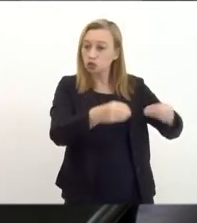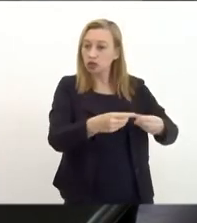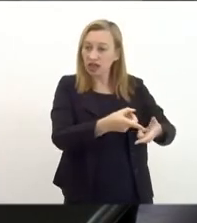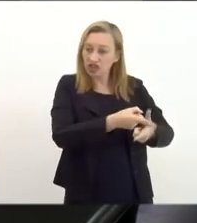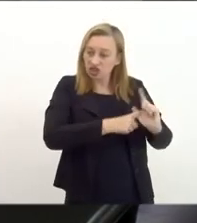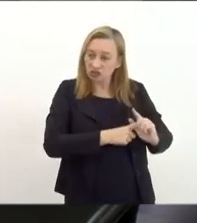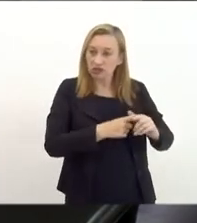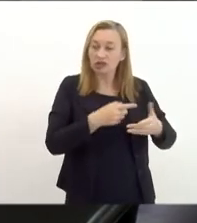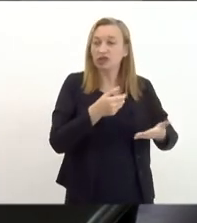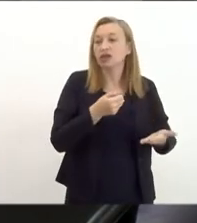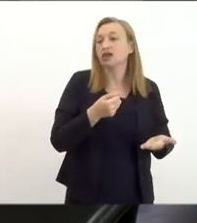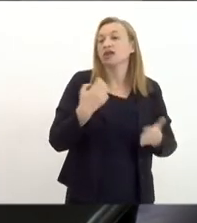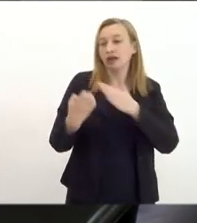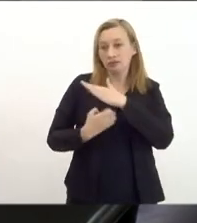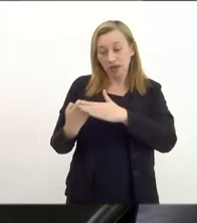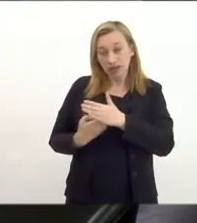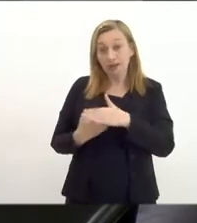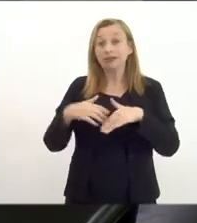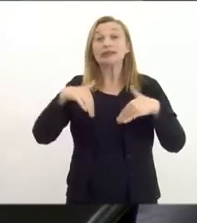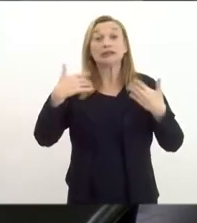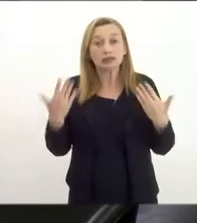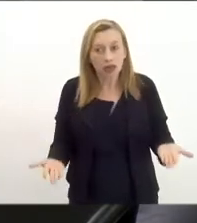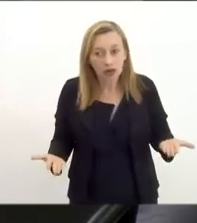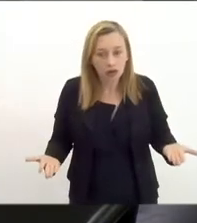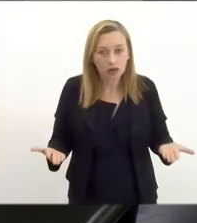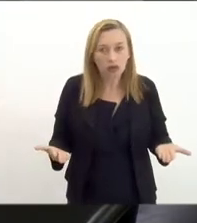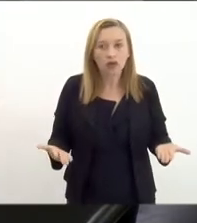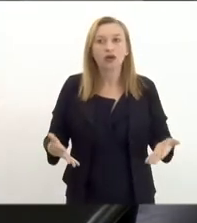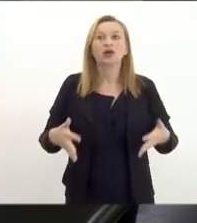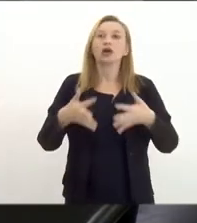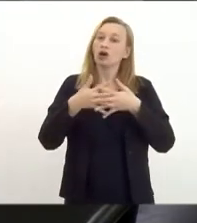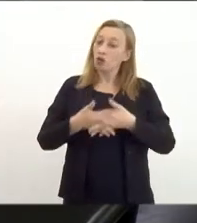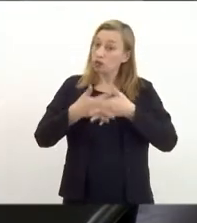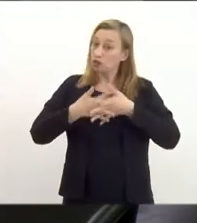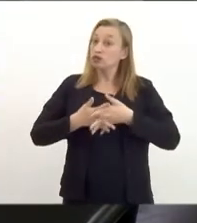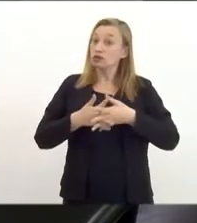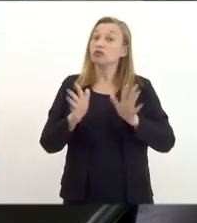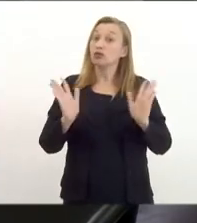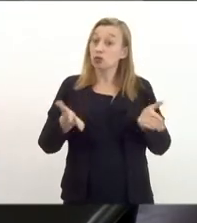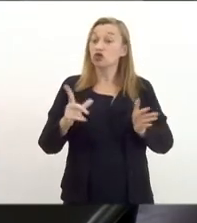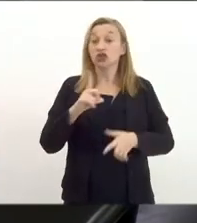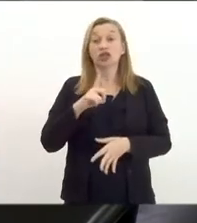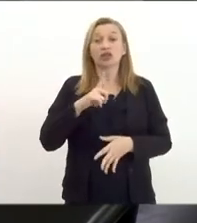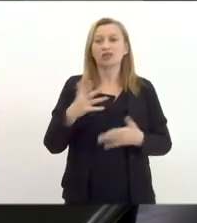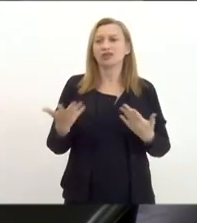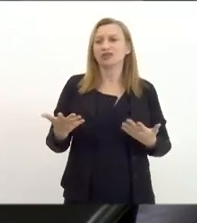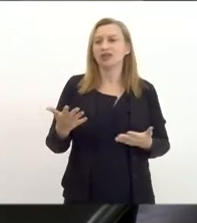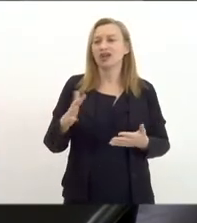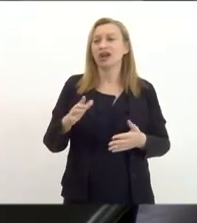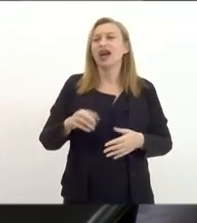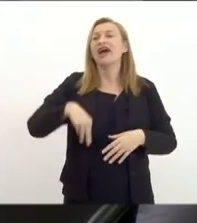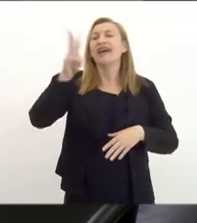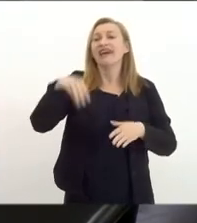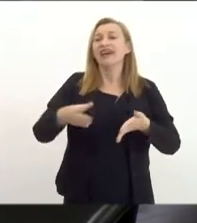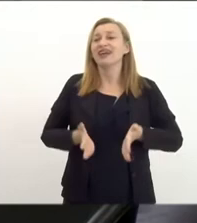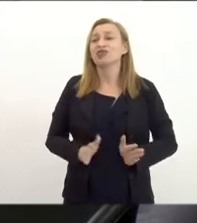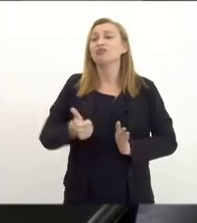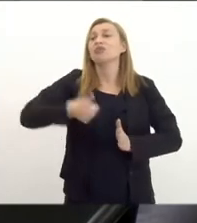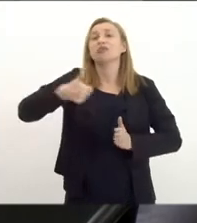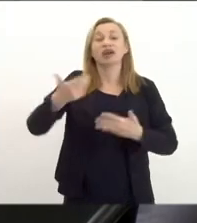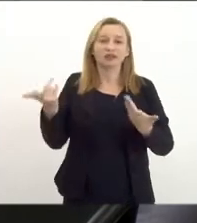empresa não dependente Então isso é uma situação que a gente tem hoje que há mais ou menos quem nasceu primeiro